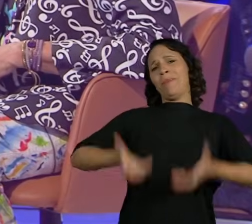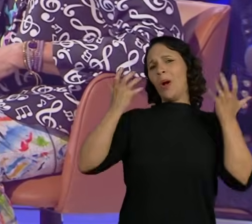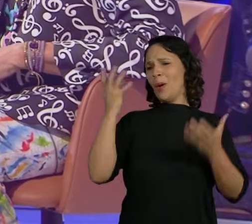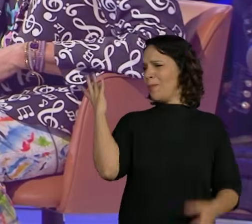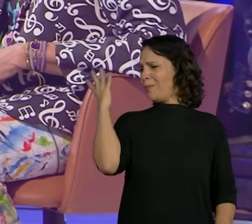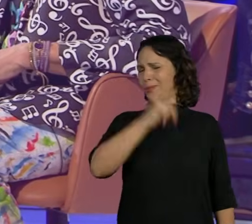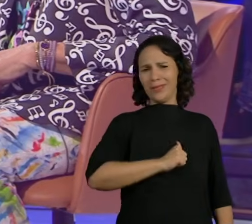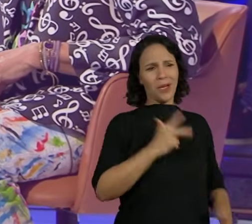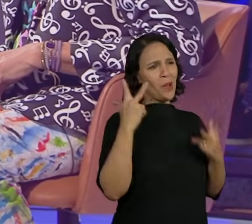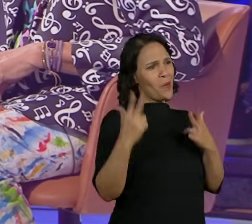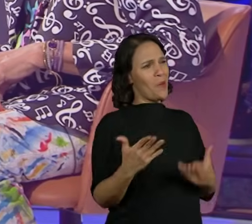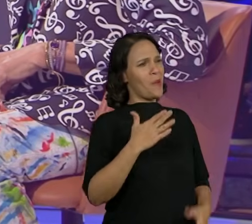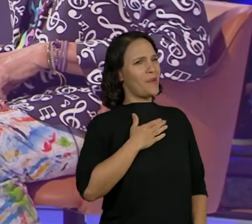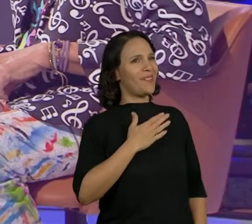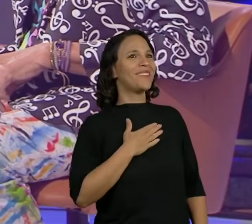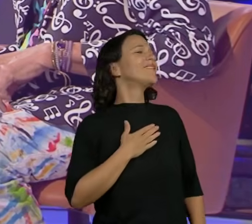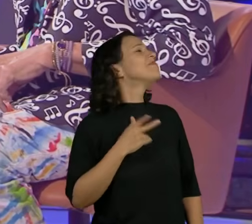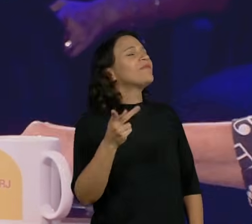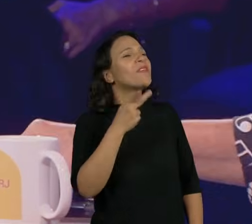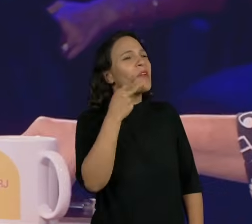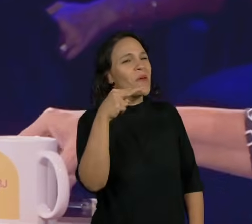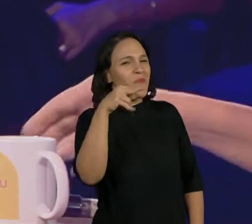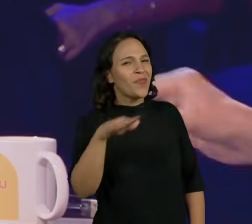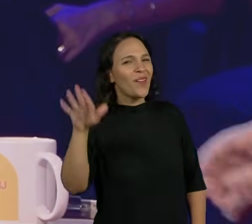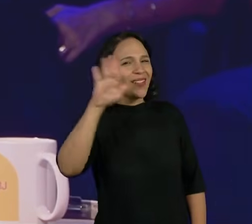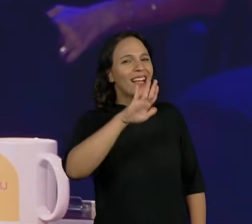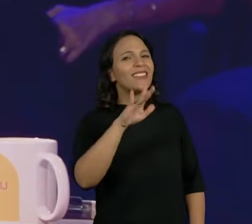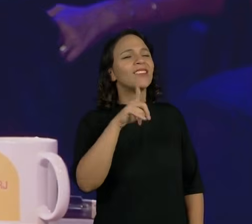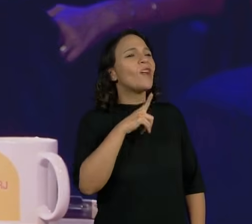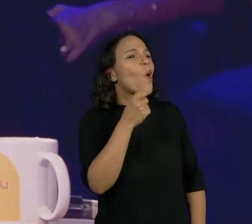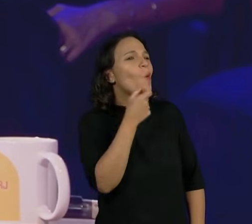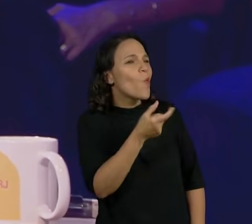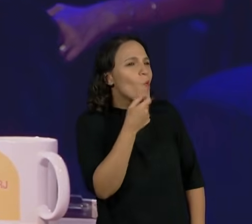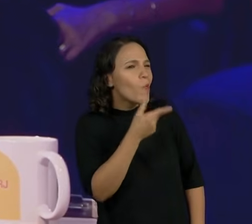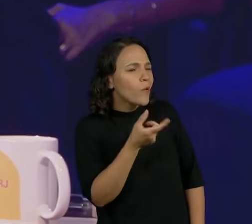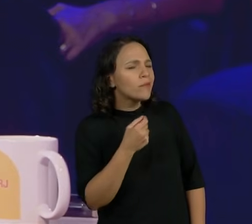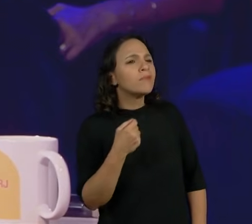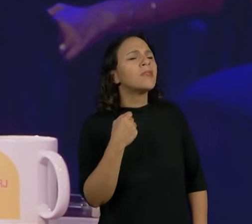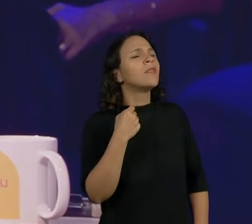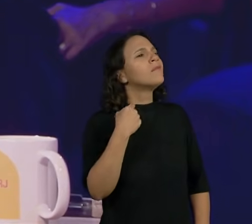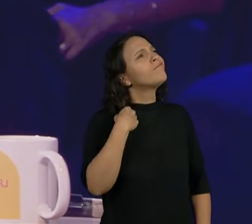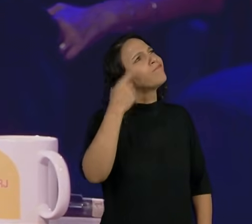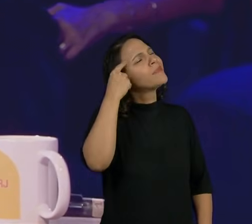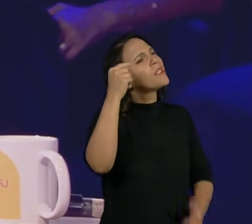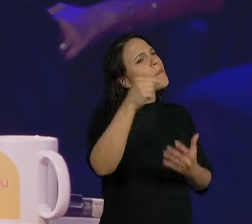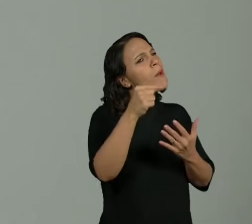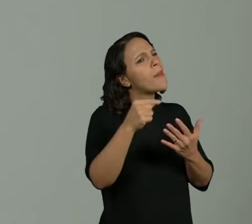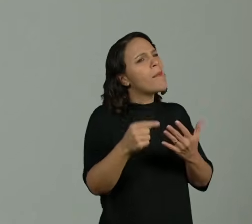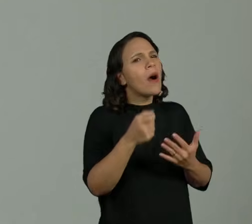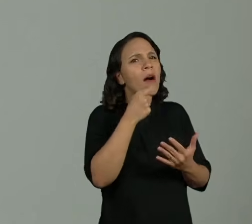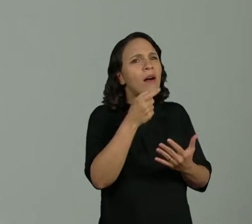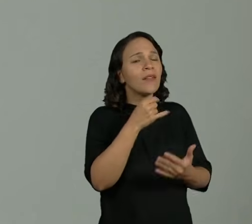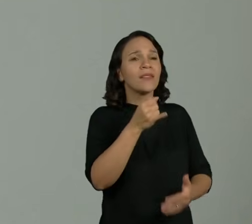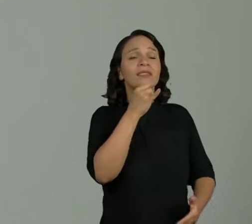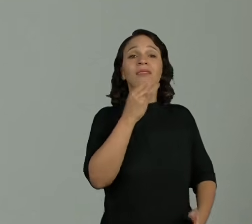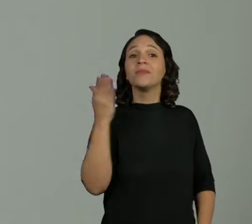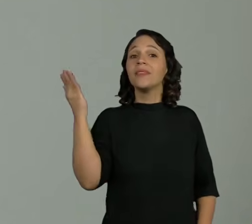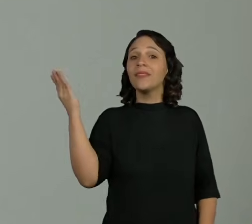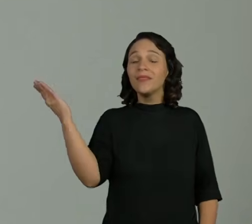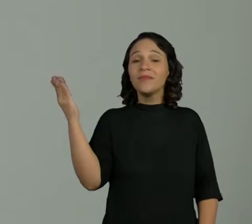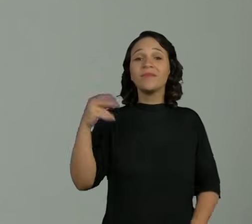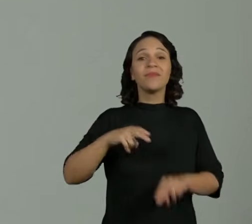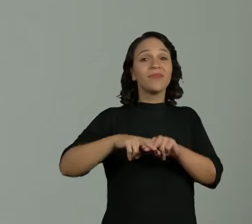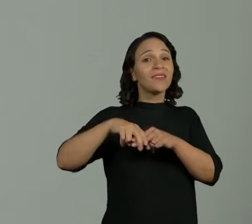Ô Falcão, você estava falando do humor nordestino, e eu estava pensando assim, quantos gênios, né, do humor, do Ariano